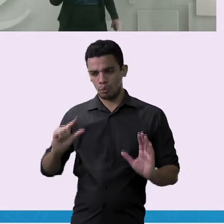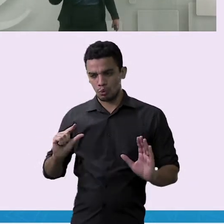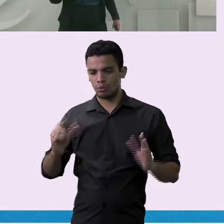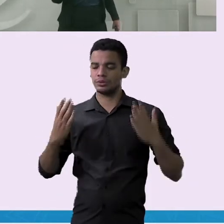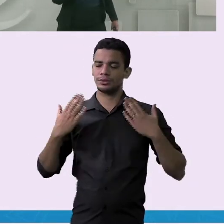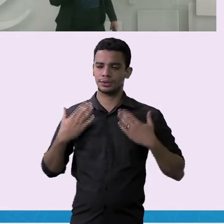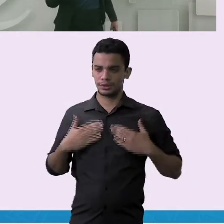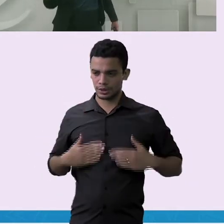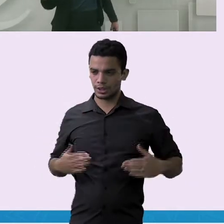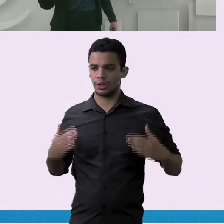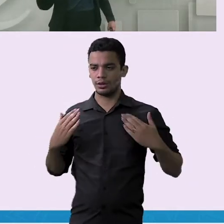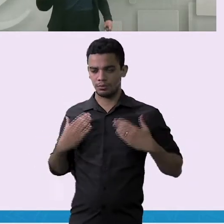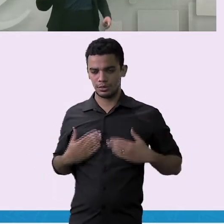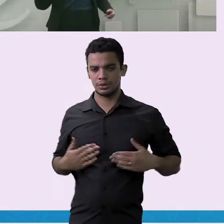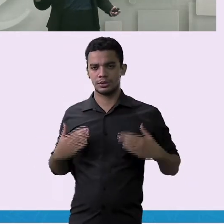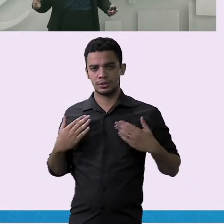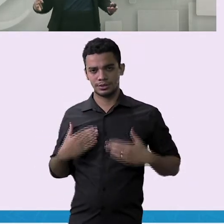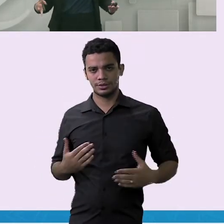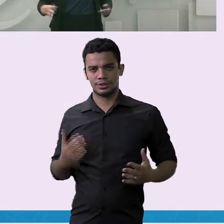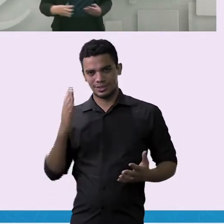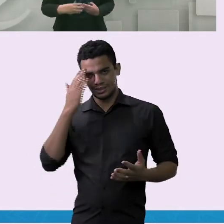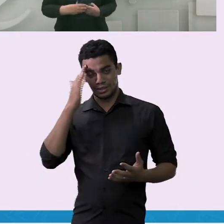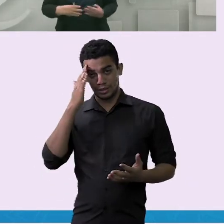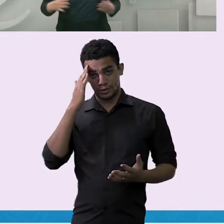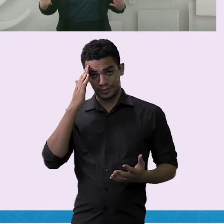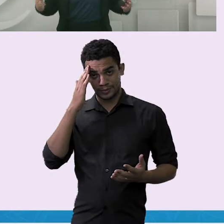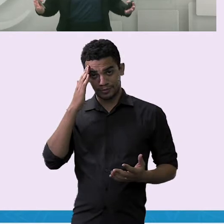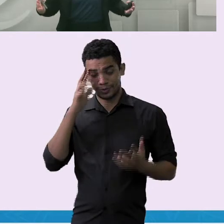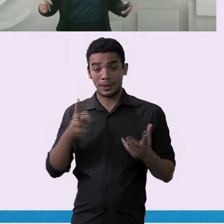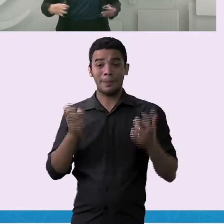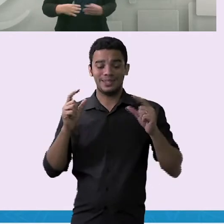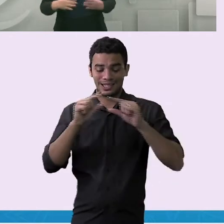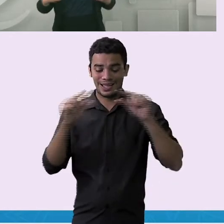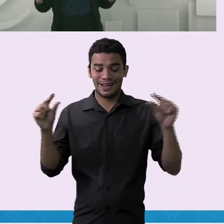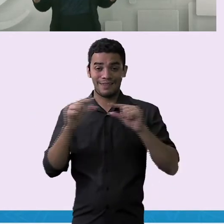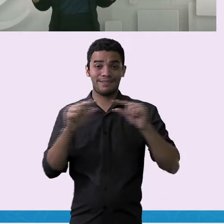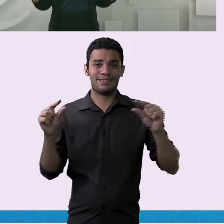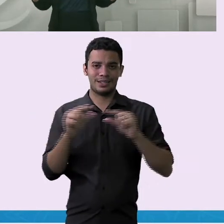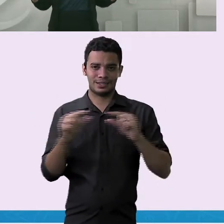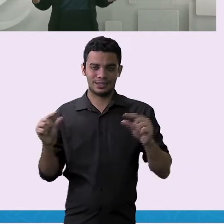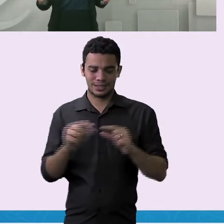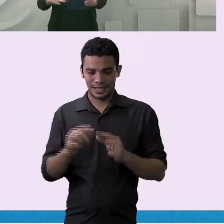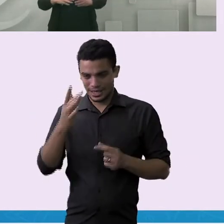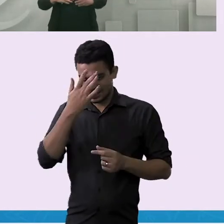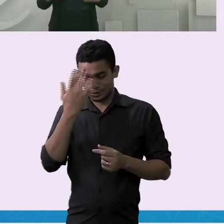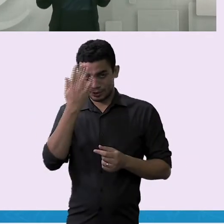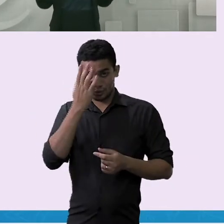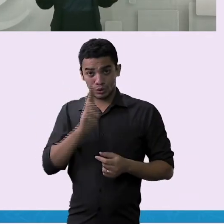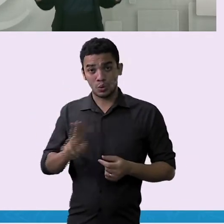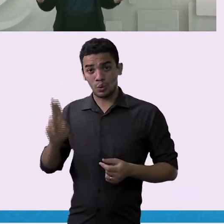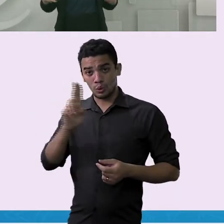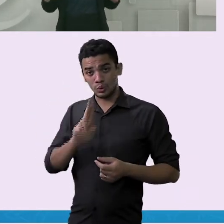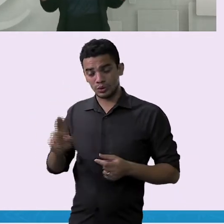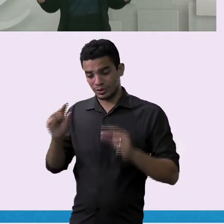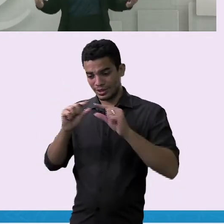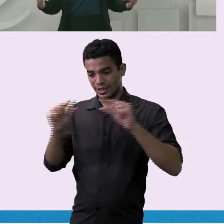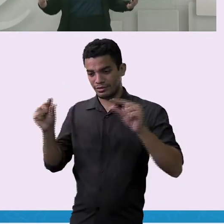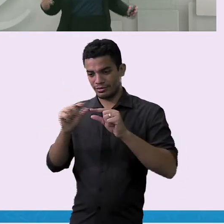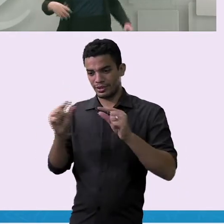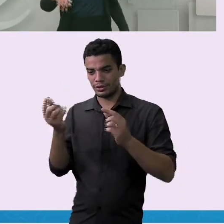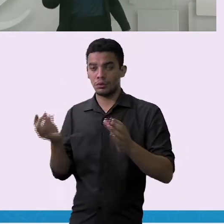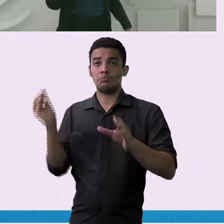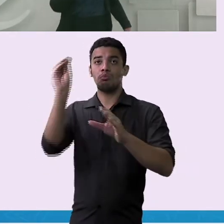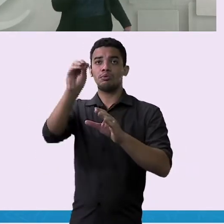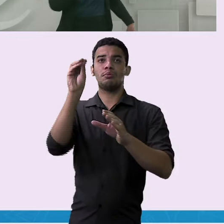moderação. Essa frase geralmente aparece nas propagandas das cervejarias, quando vão fazer propagandas de